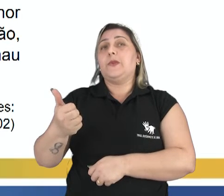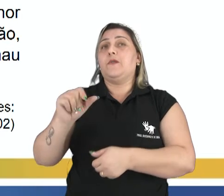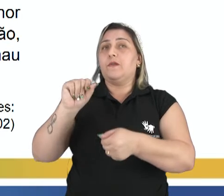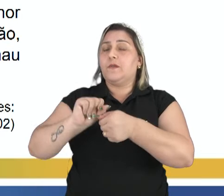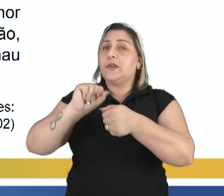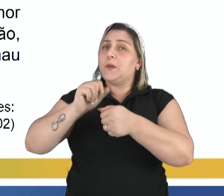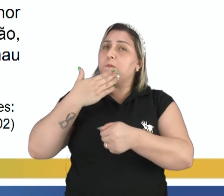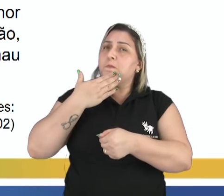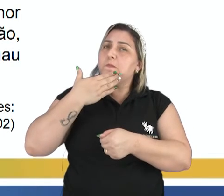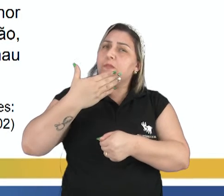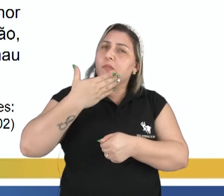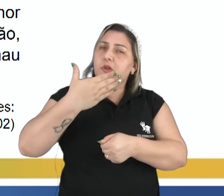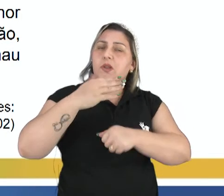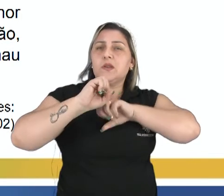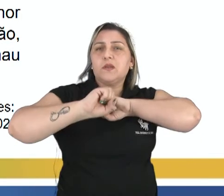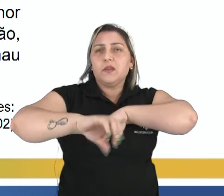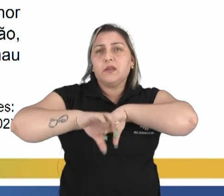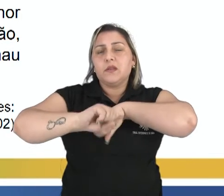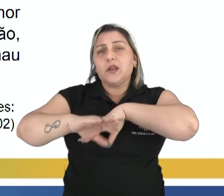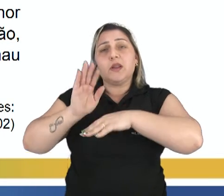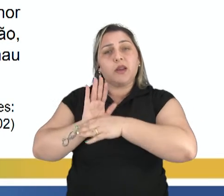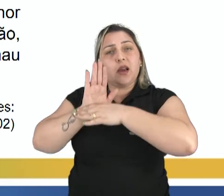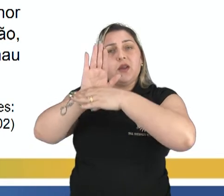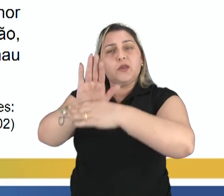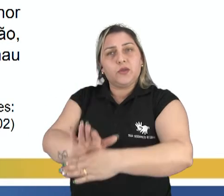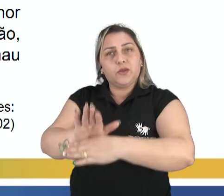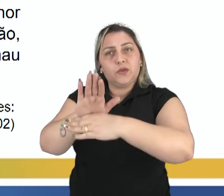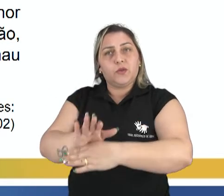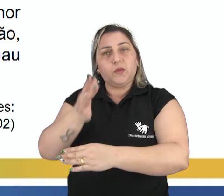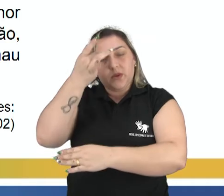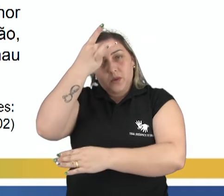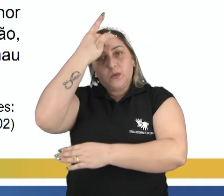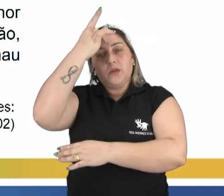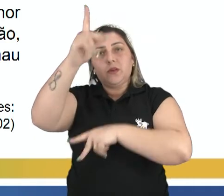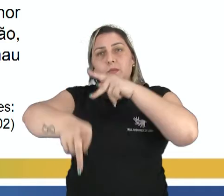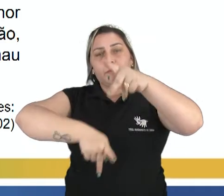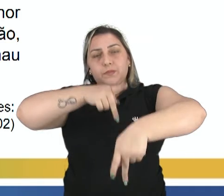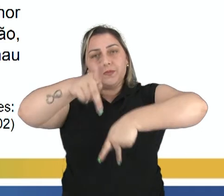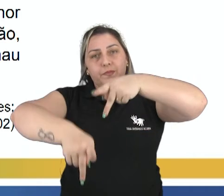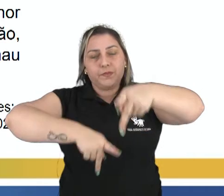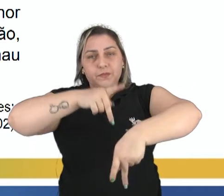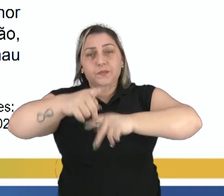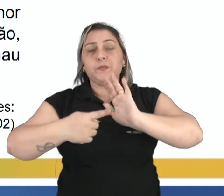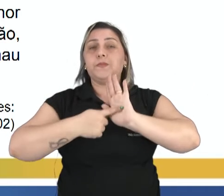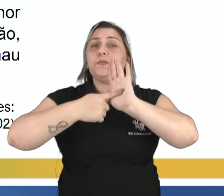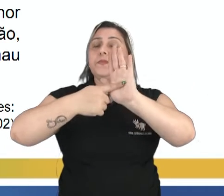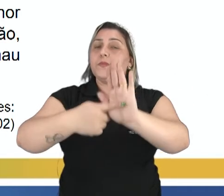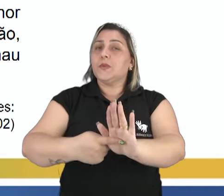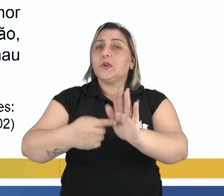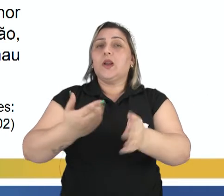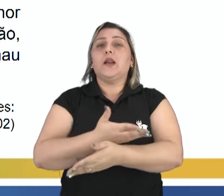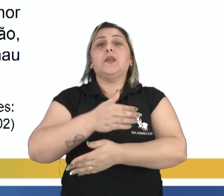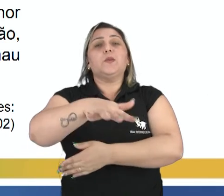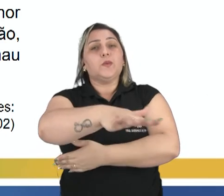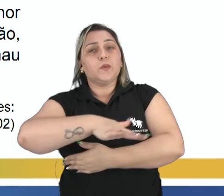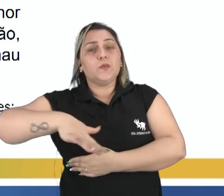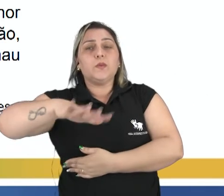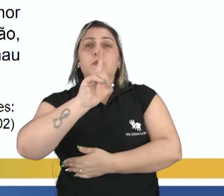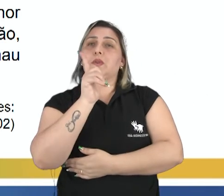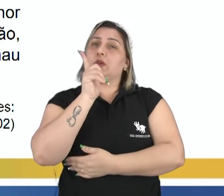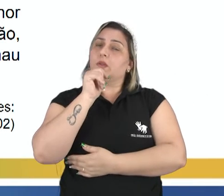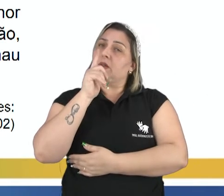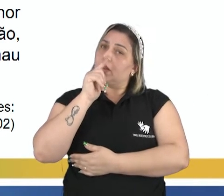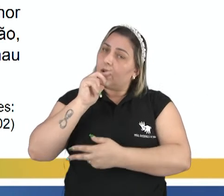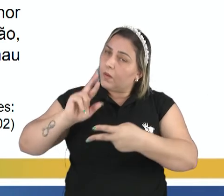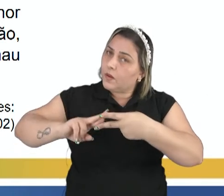campanhas educativas que ajudem a conscientizar a população, mostrando a todos que a água é um recurso